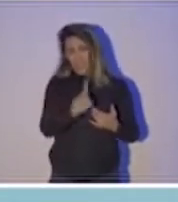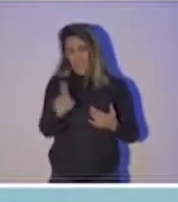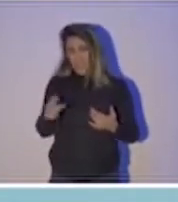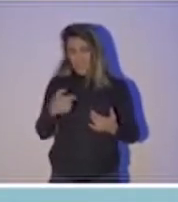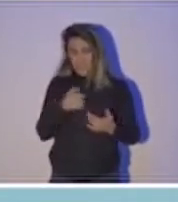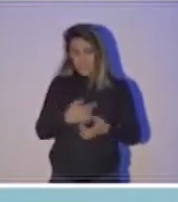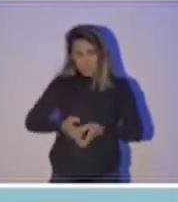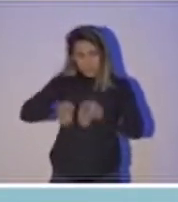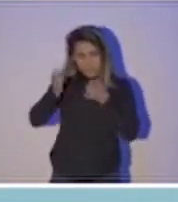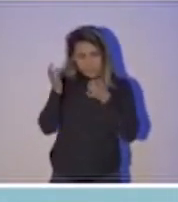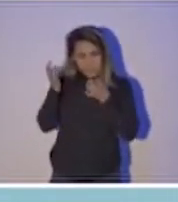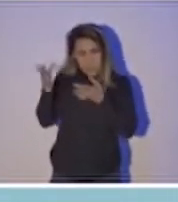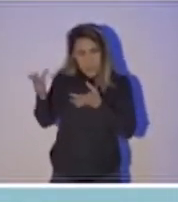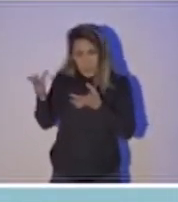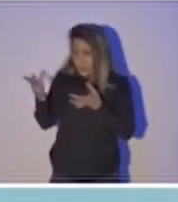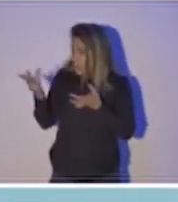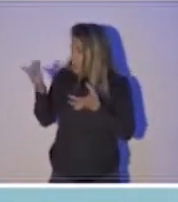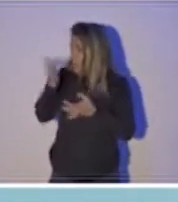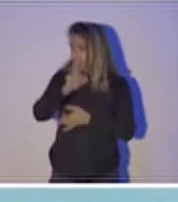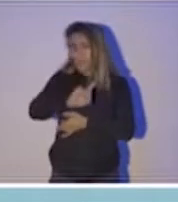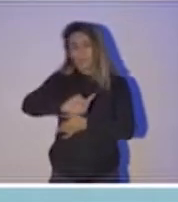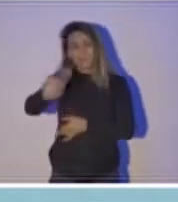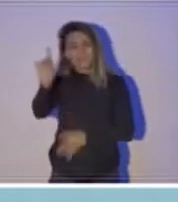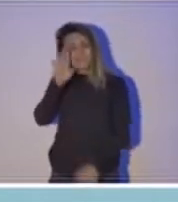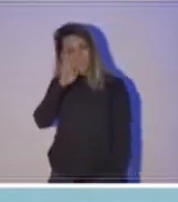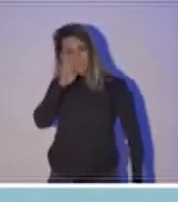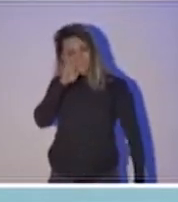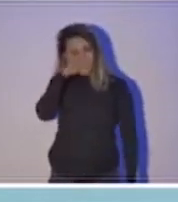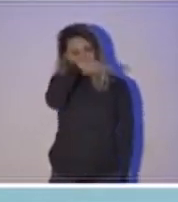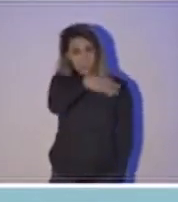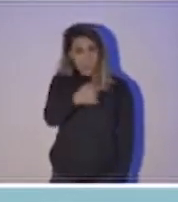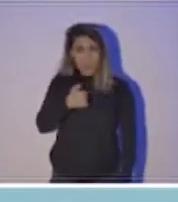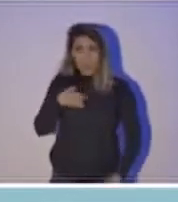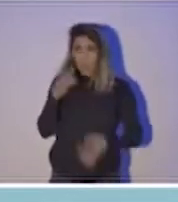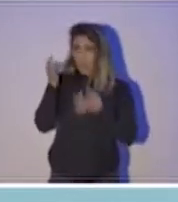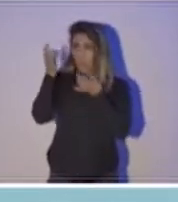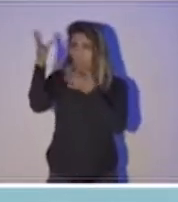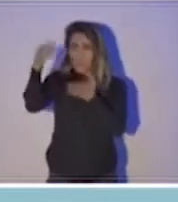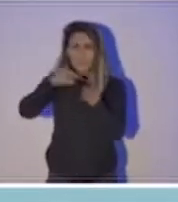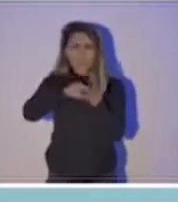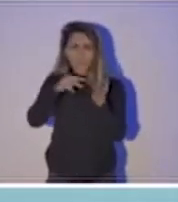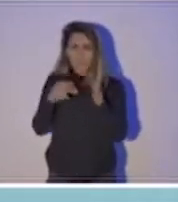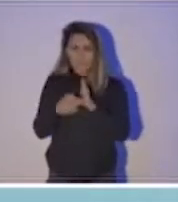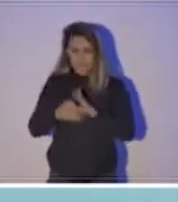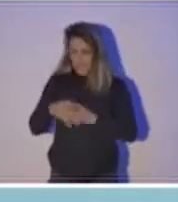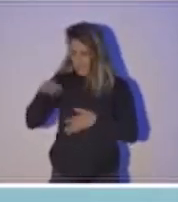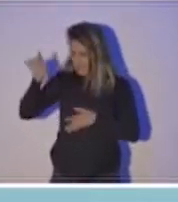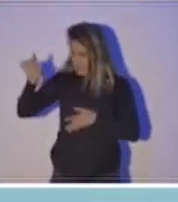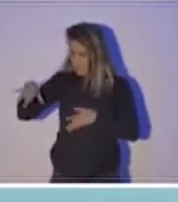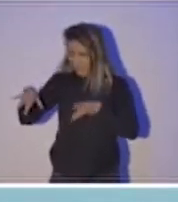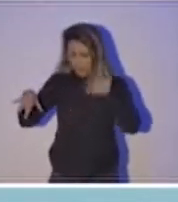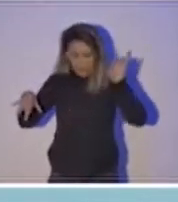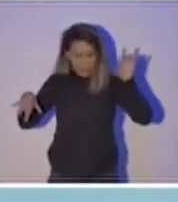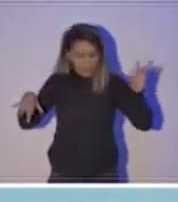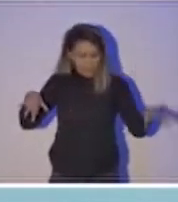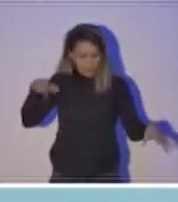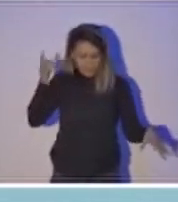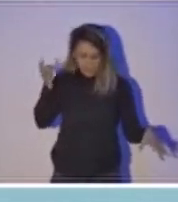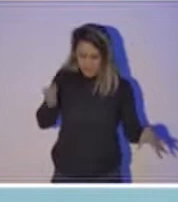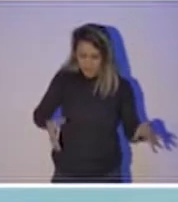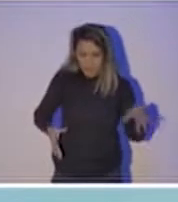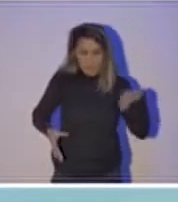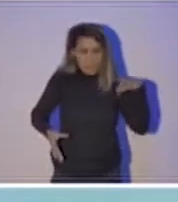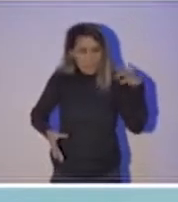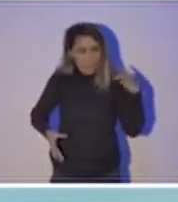Lara, porque desistir da Conectando significaria desistir da Mara, da Débora, do Geise, do Amaral, da Andréa,